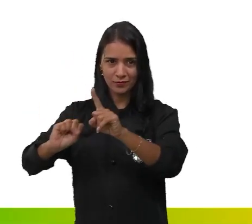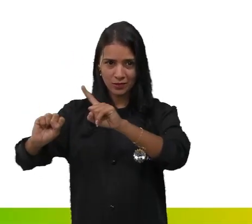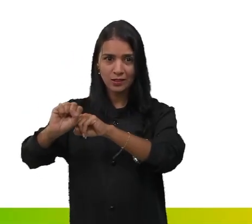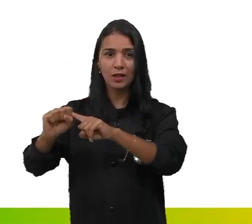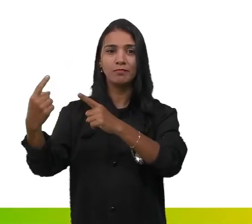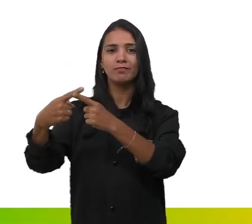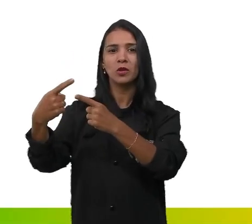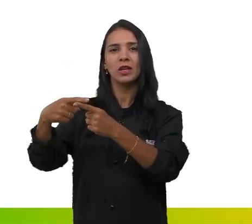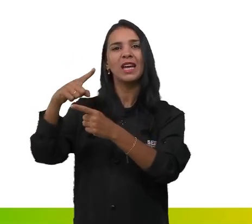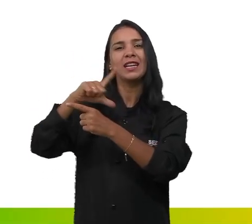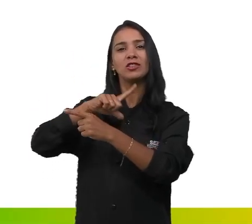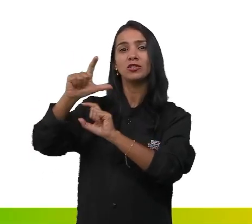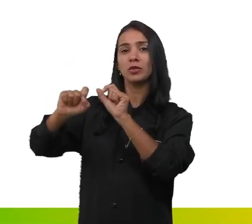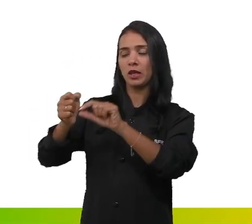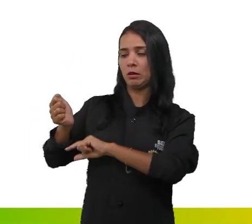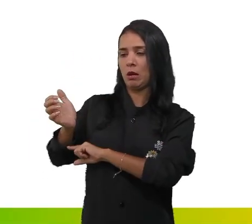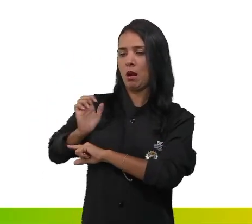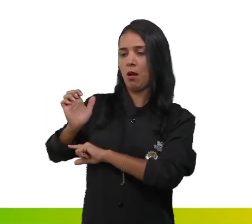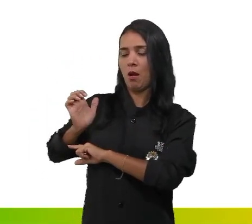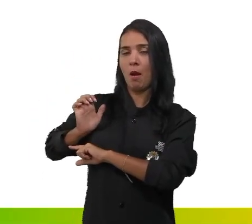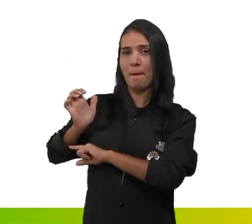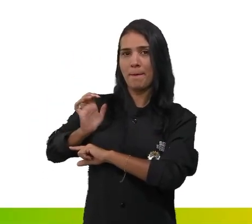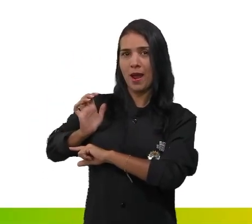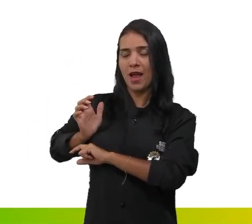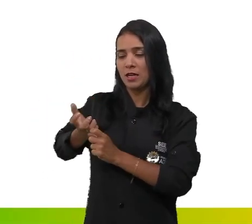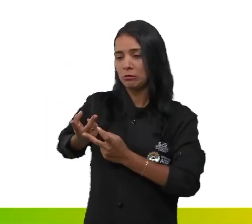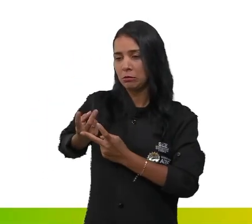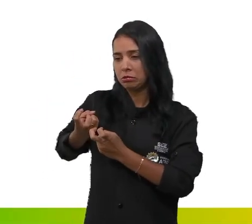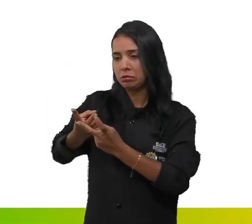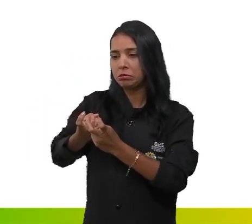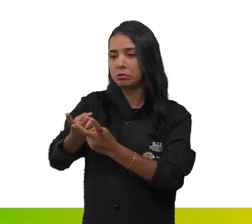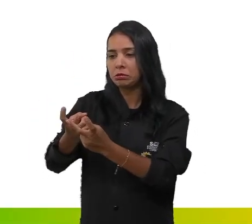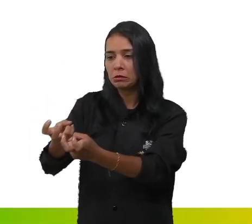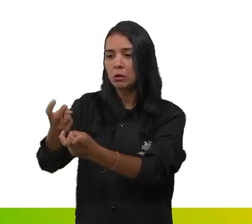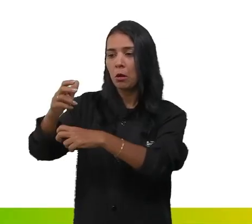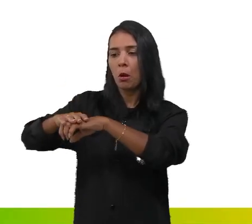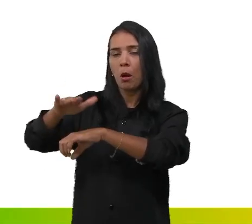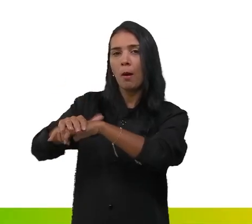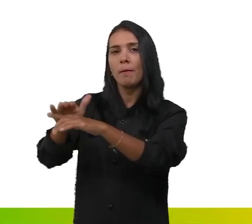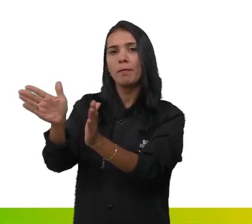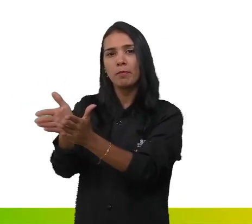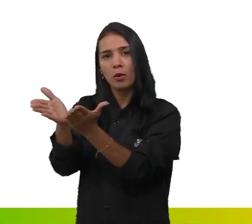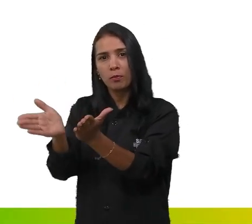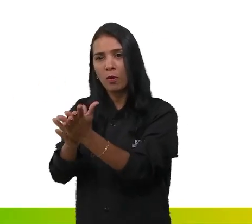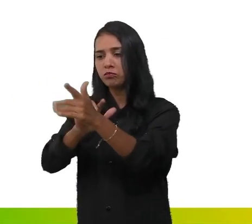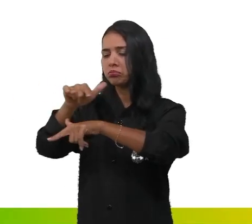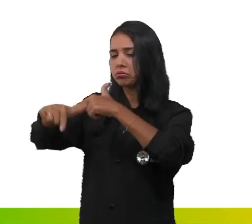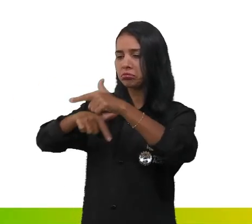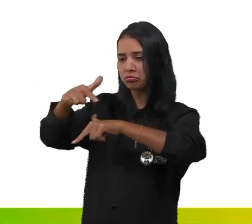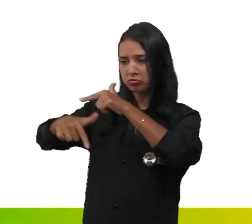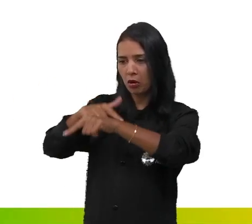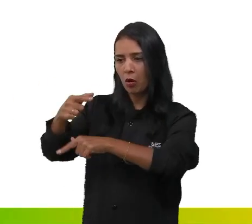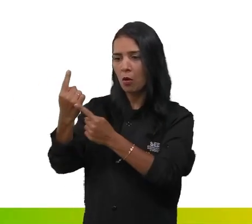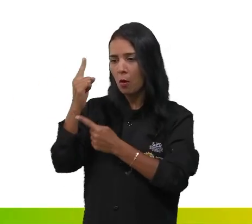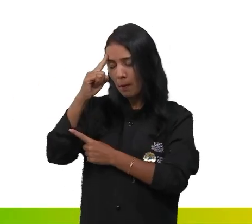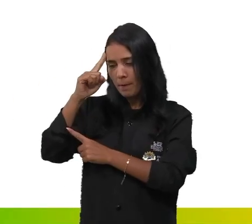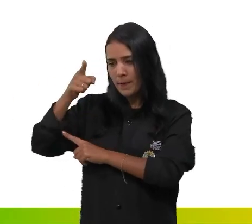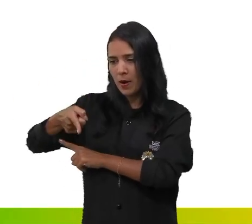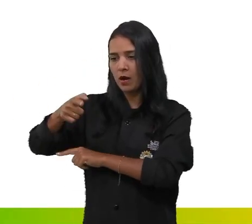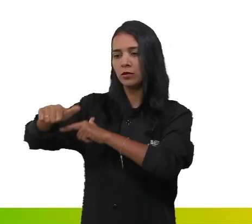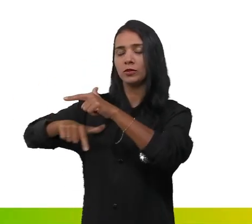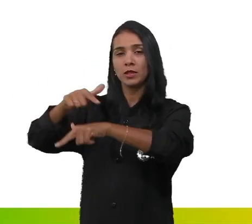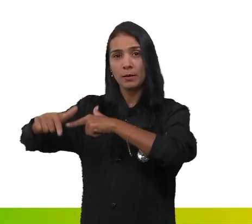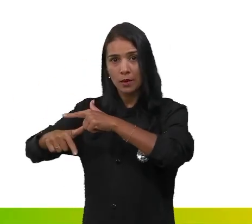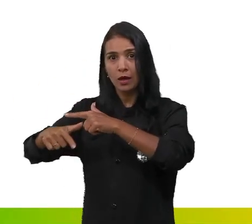oriundas da exploração burguesa, da mão de obra proletária e também camponesa, por meio da intervenção do Estado